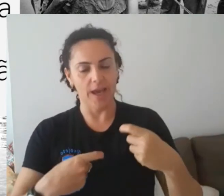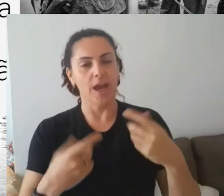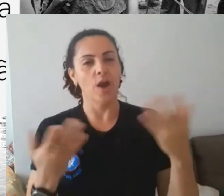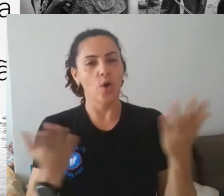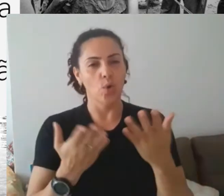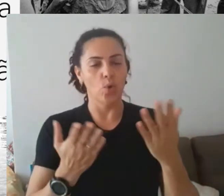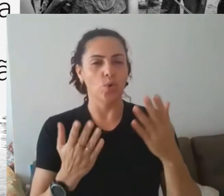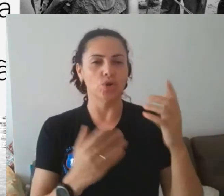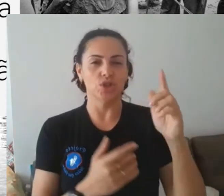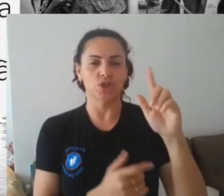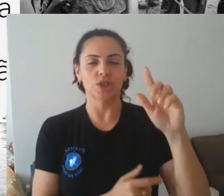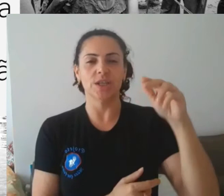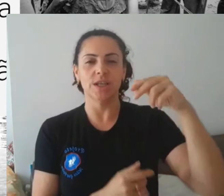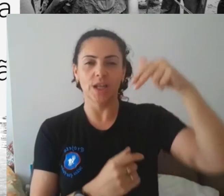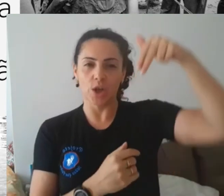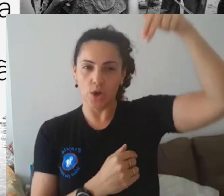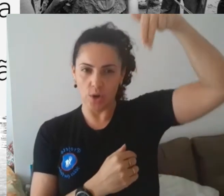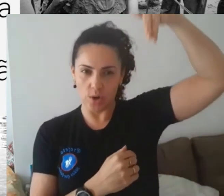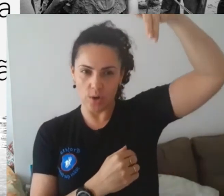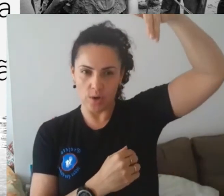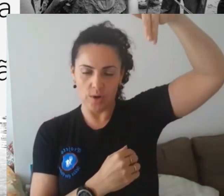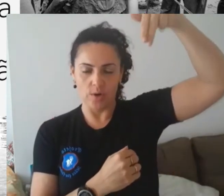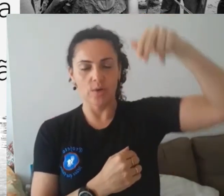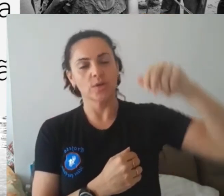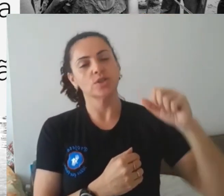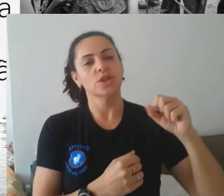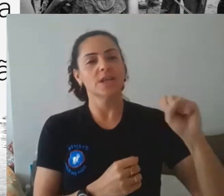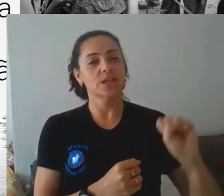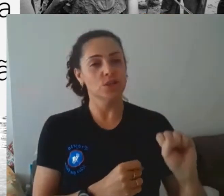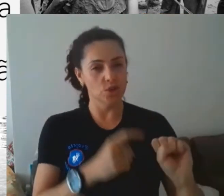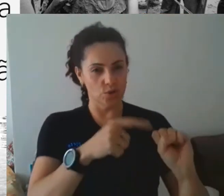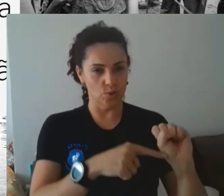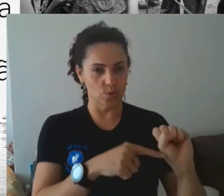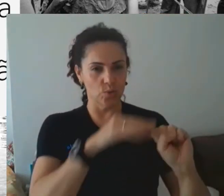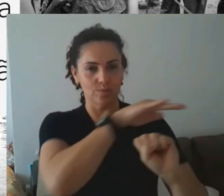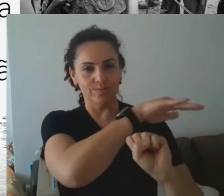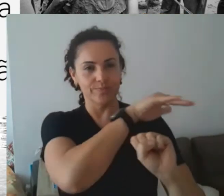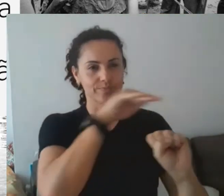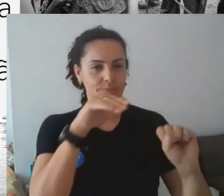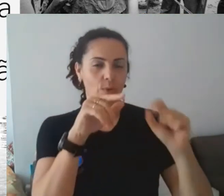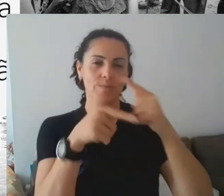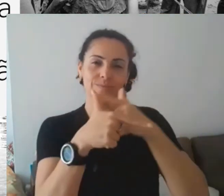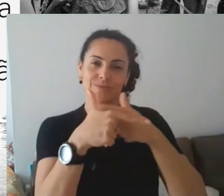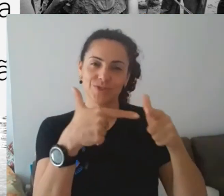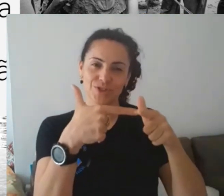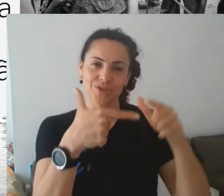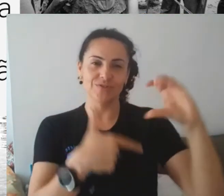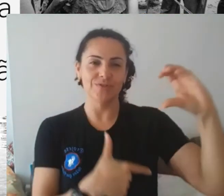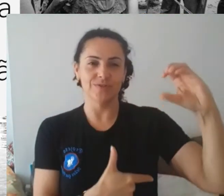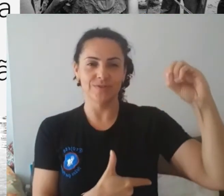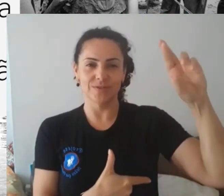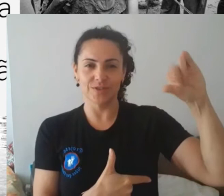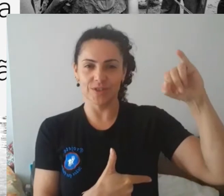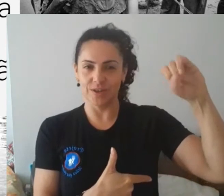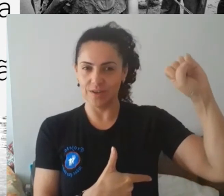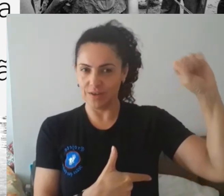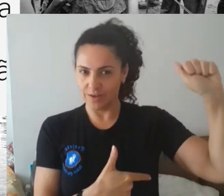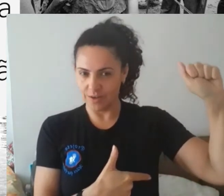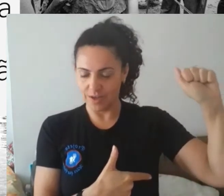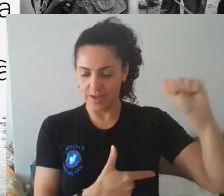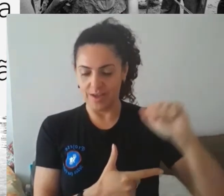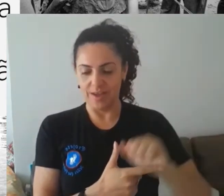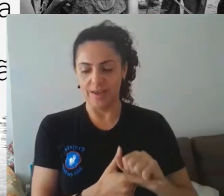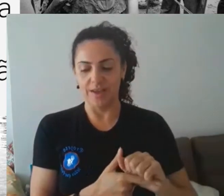de Coreia do Norte, era disputada, né, e a Coreia do Sul eram disputadas entre o capitalismo e o socialismo, e no final das contas, então, eles